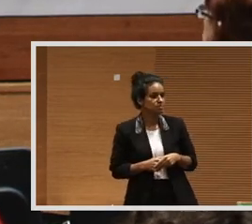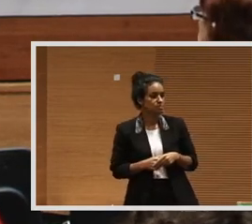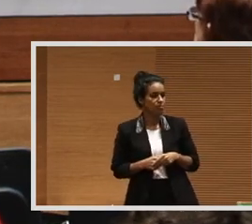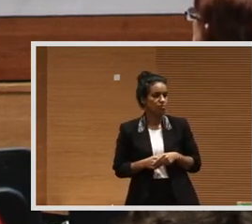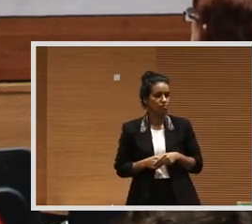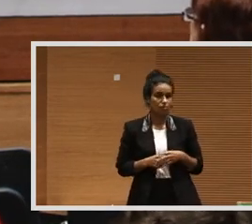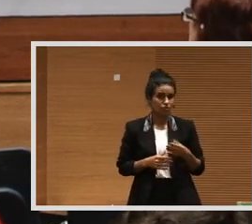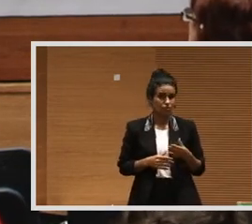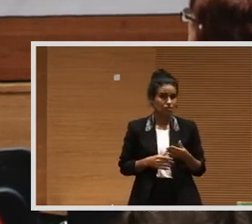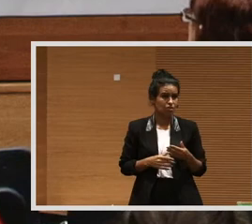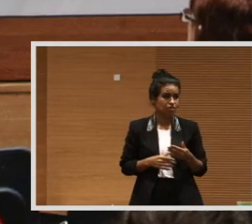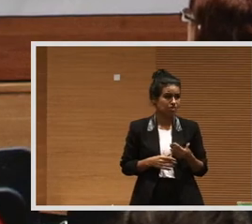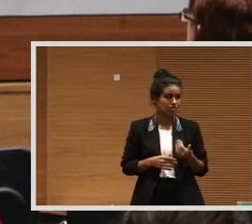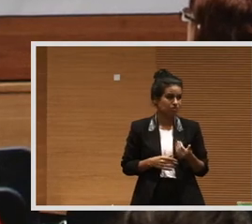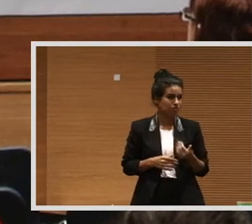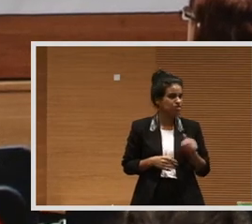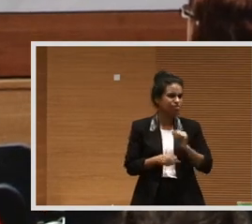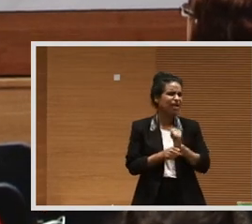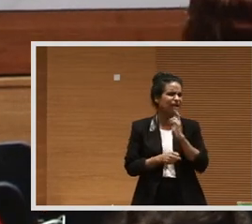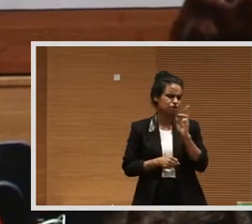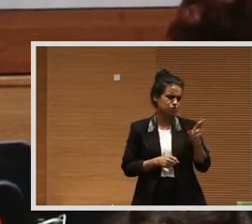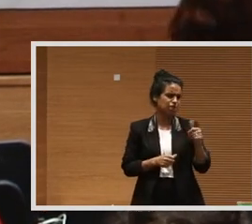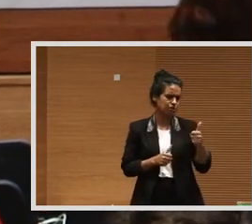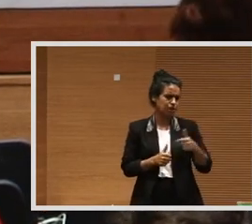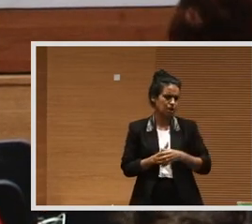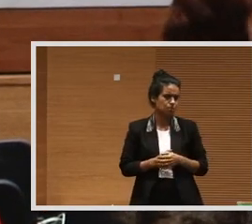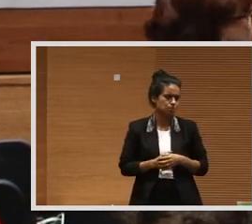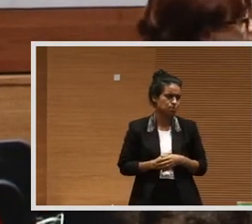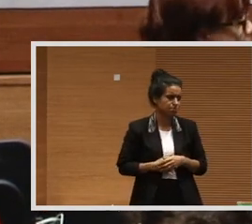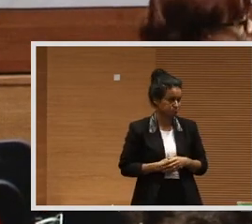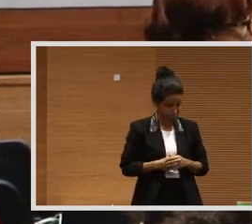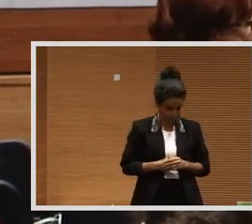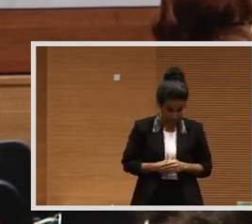Gente... Não, deixa eu falar. Mas você falou para falar rapidinho. Vai.